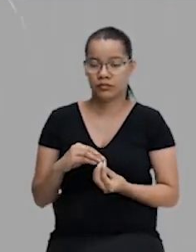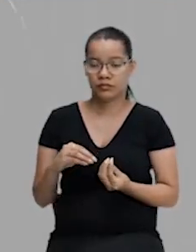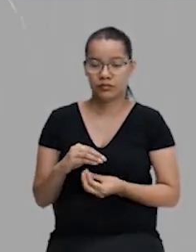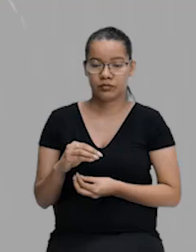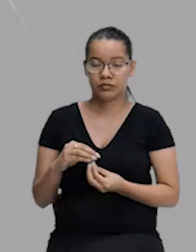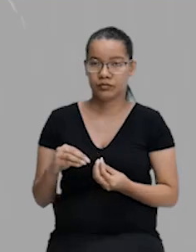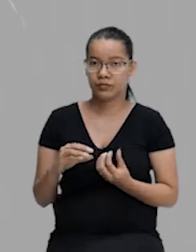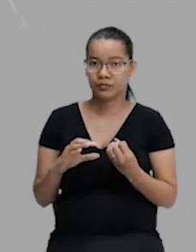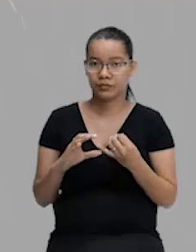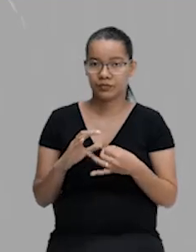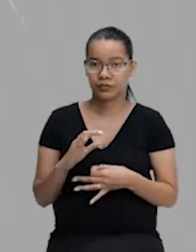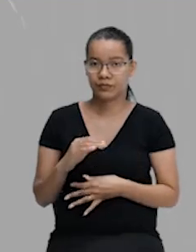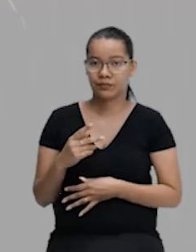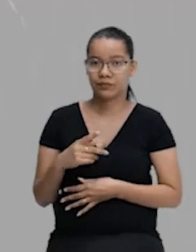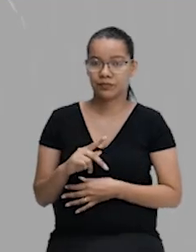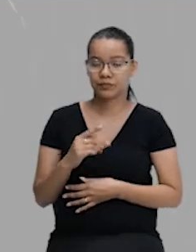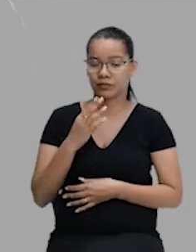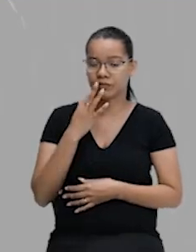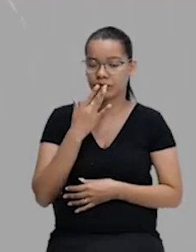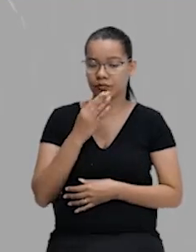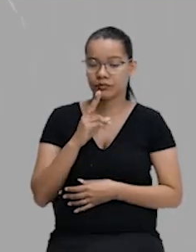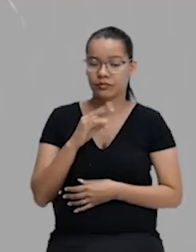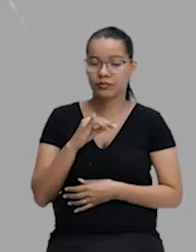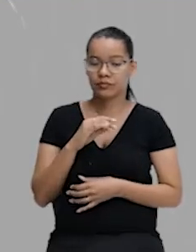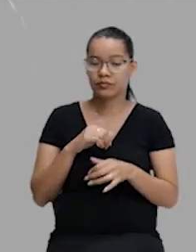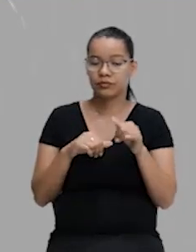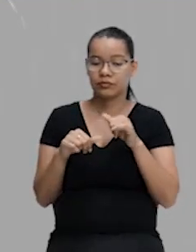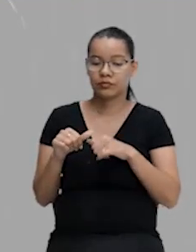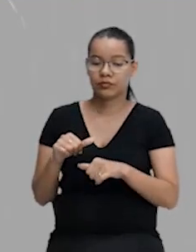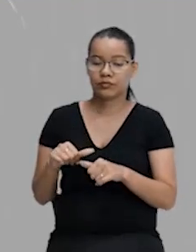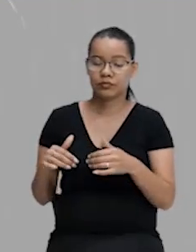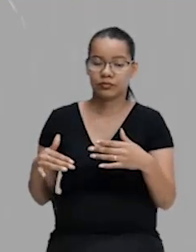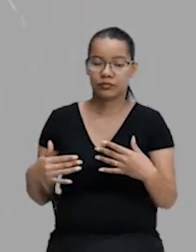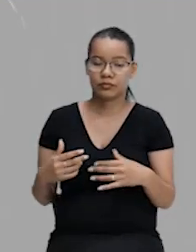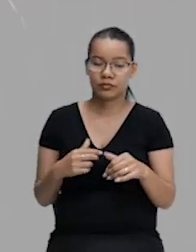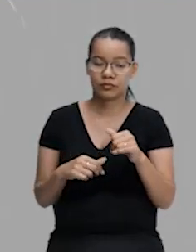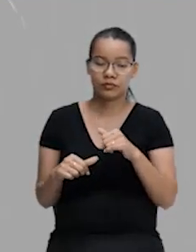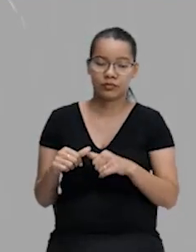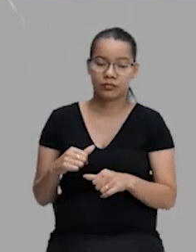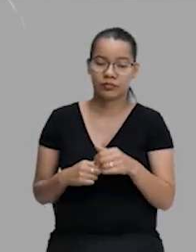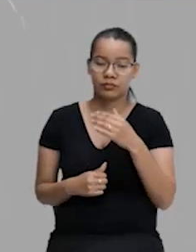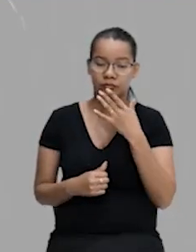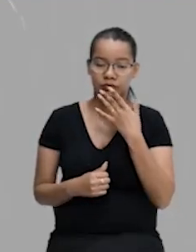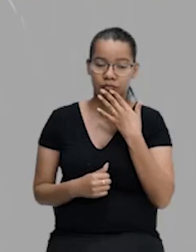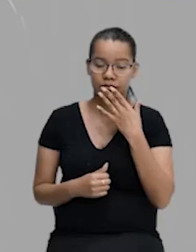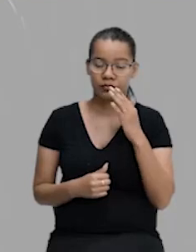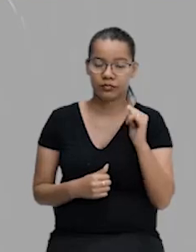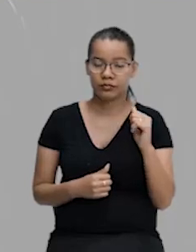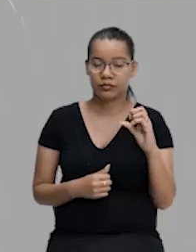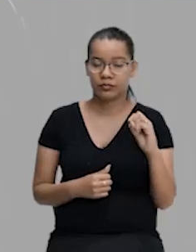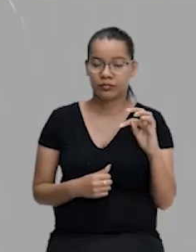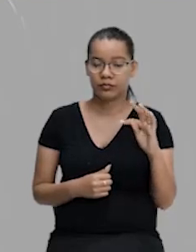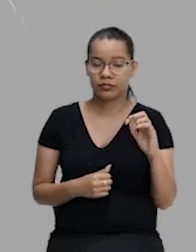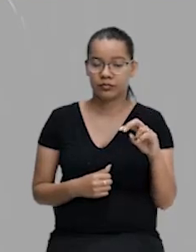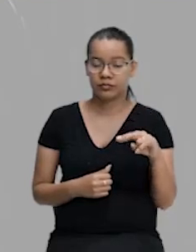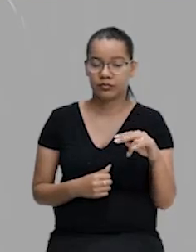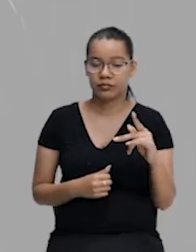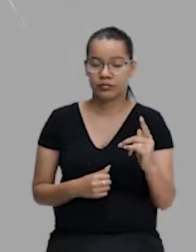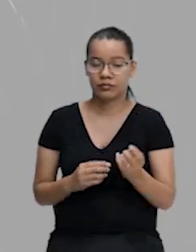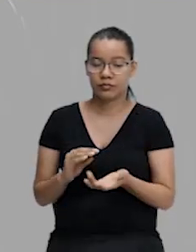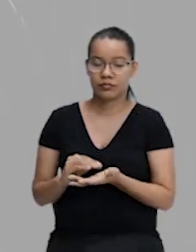classe, e a sua coloração vai mudar. Então, a mudança da coloração, né, de castanho para incolor é